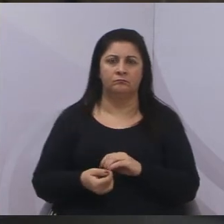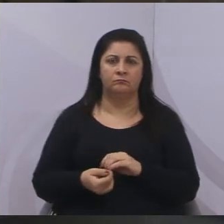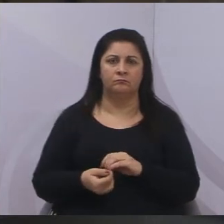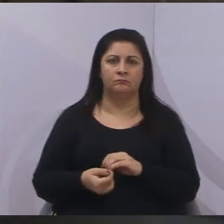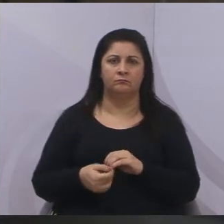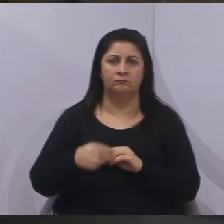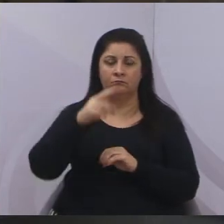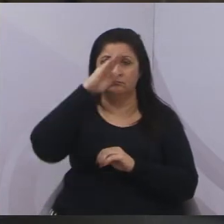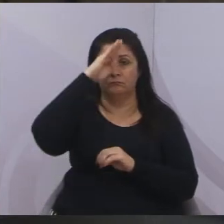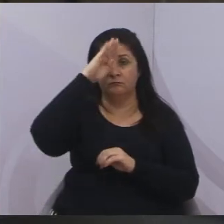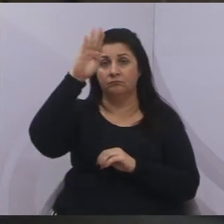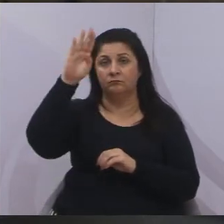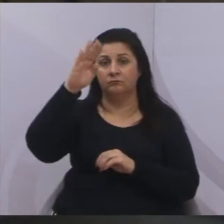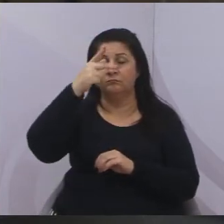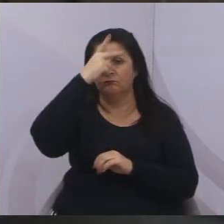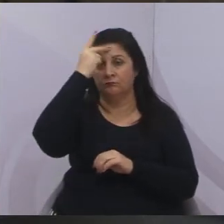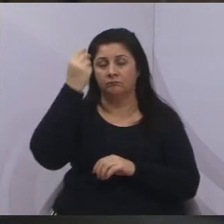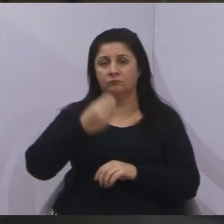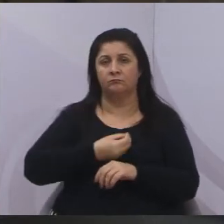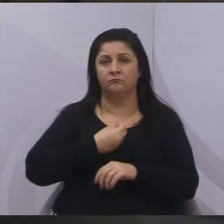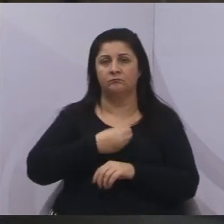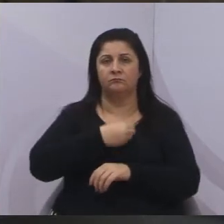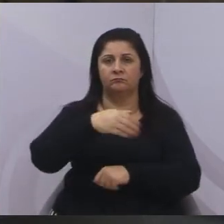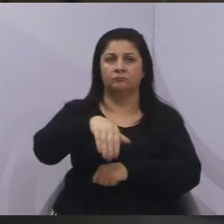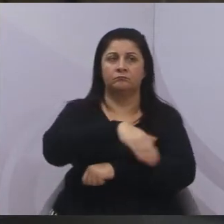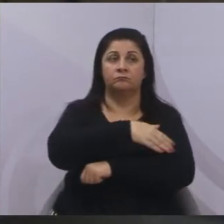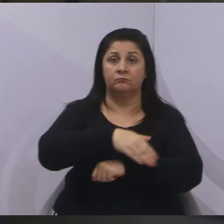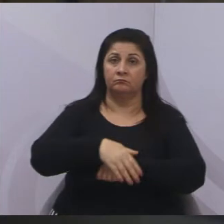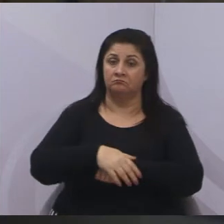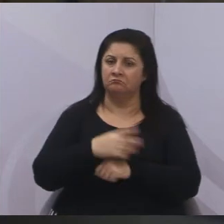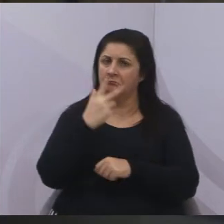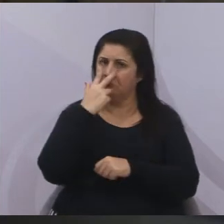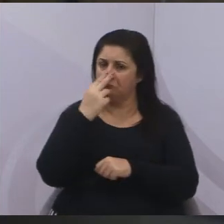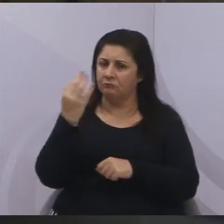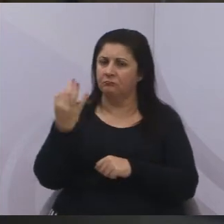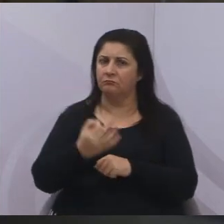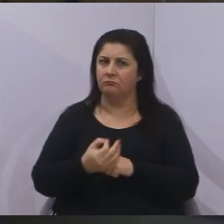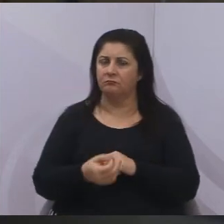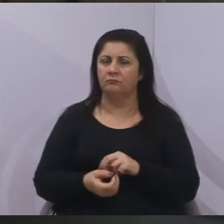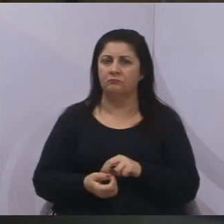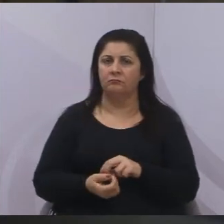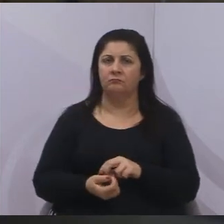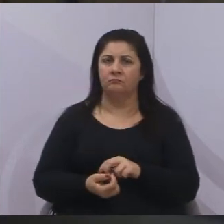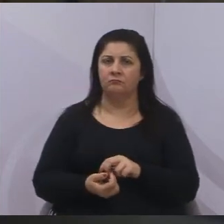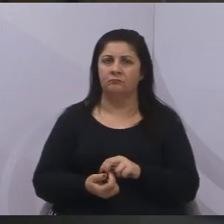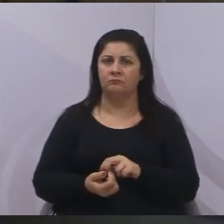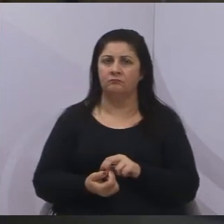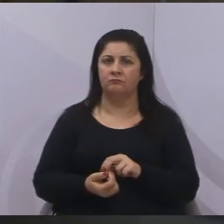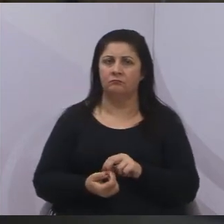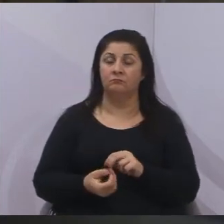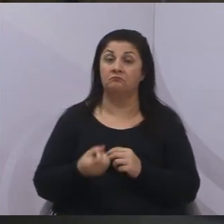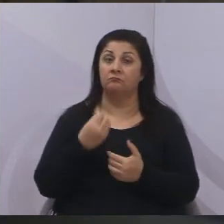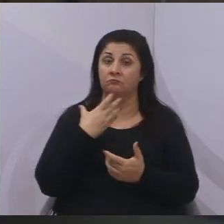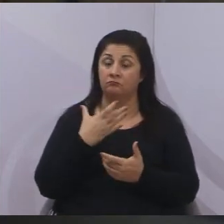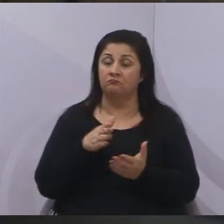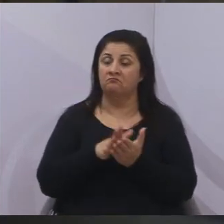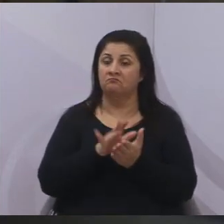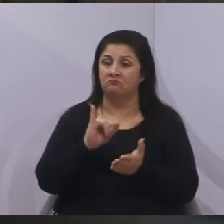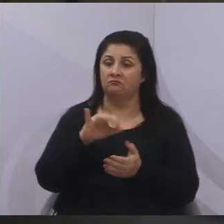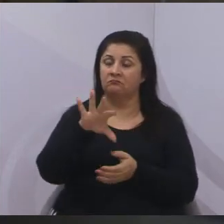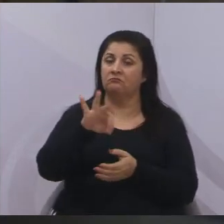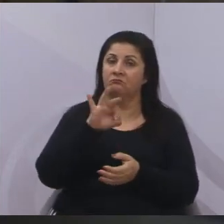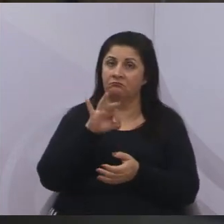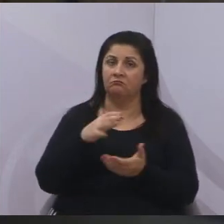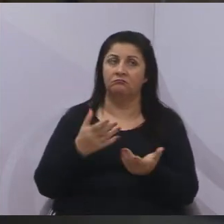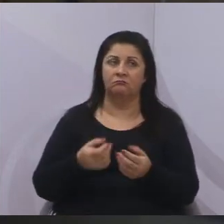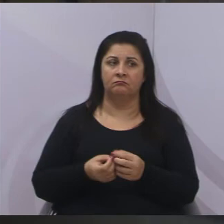de rua, né? Inicialmente, né? Isso acho que foi um acerto muito grande, né? Então foi muito bacana, né? Jacareí ter tomado essa atitude no caso,